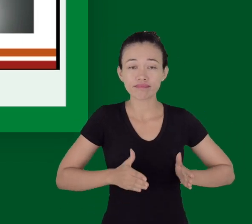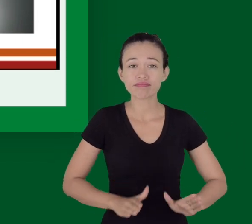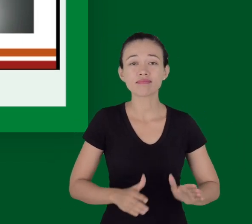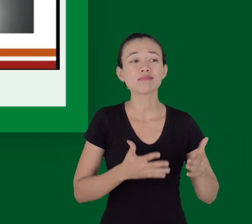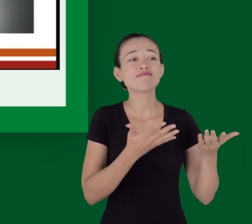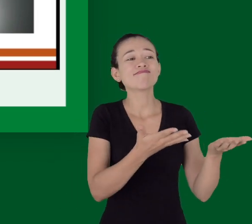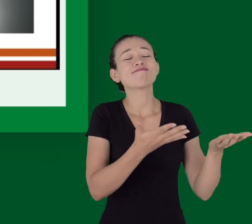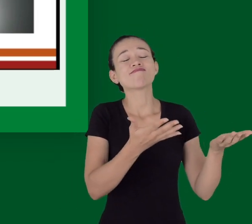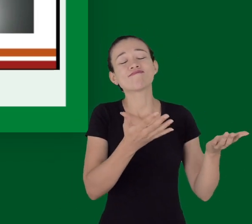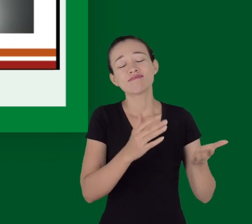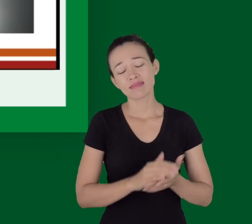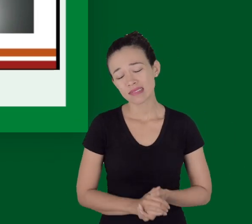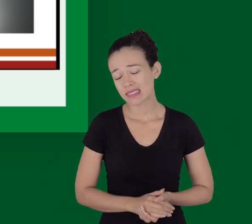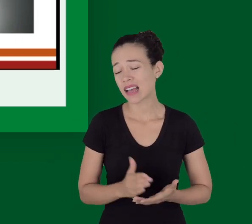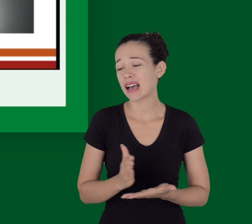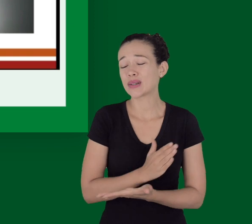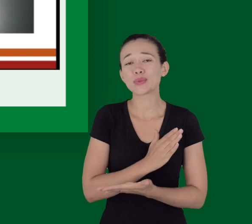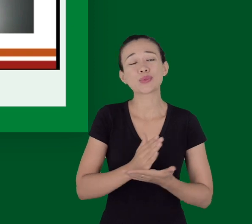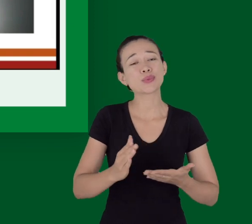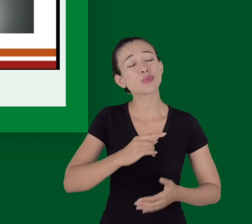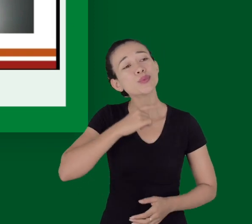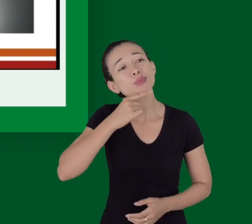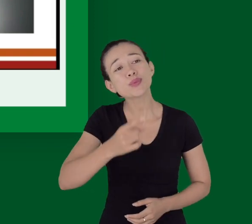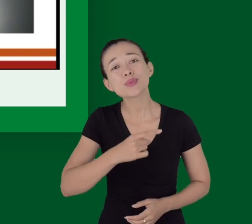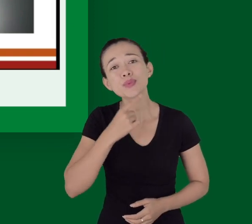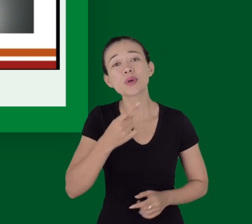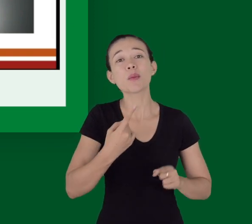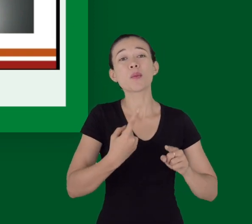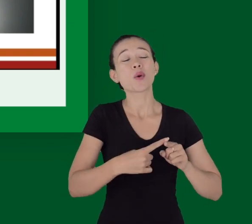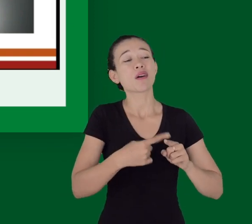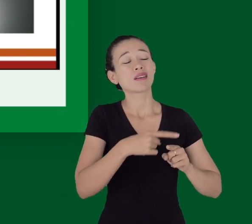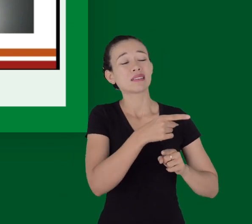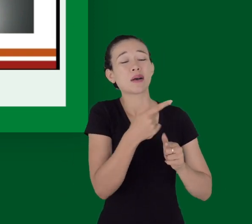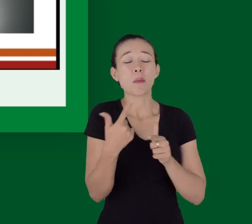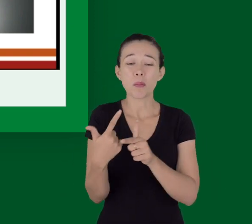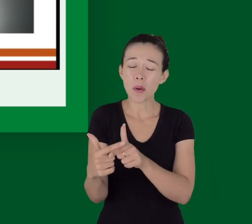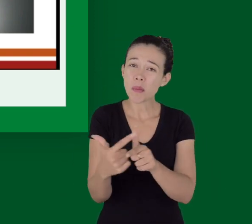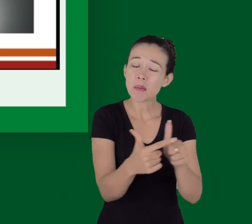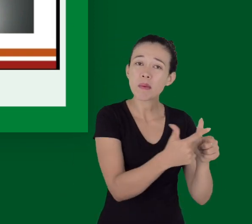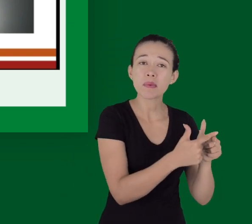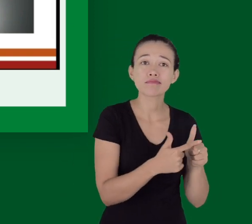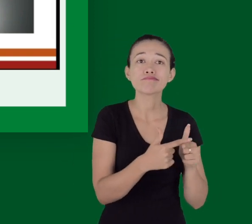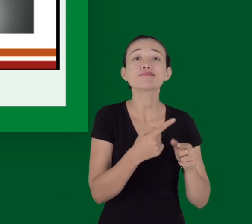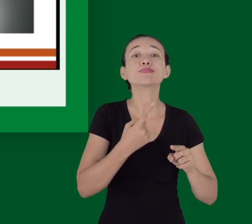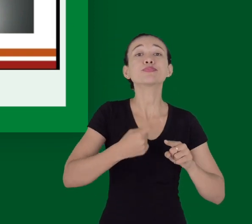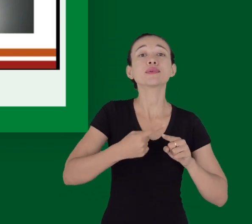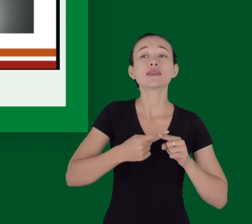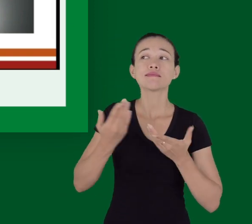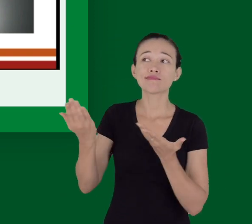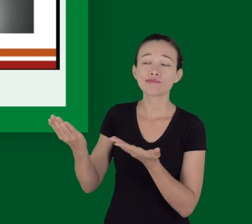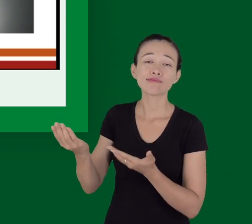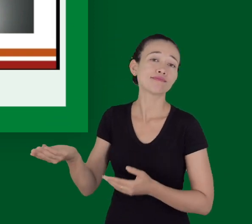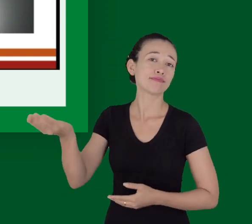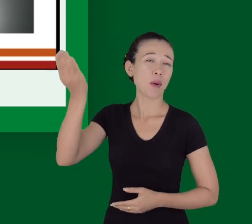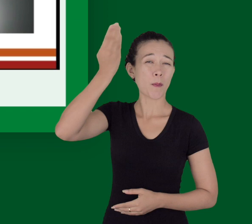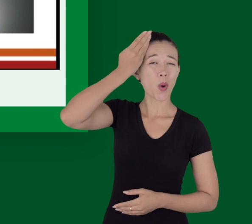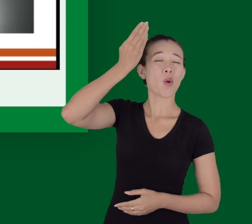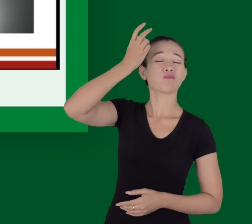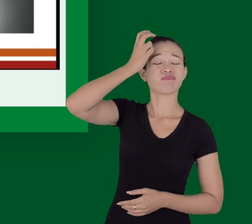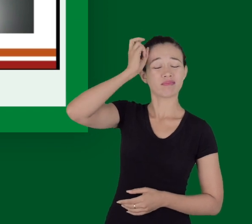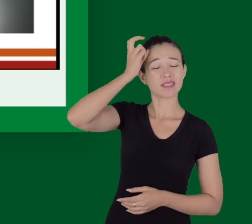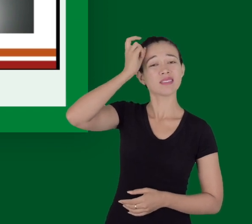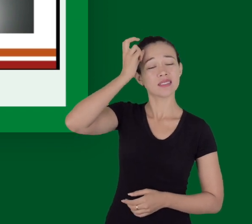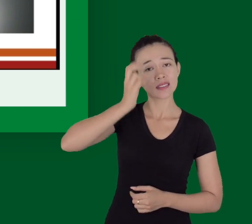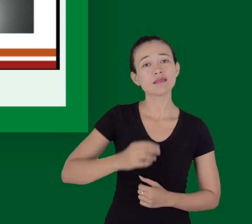uma perspectiva de dano, né, em relação à capacidade produtiva dessa população jovem,